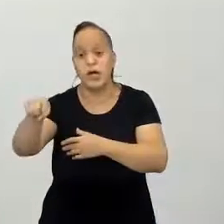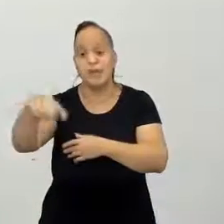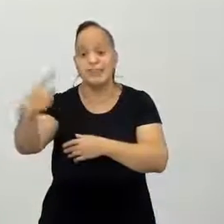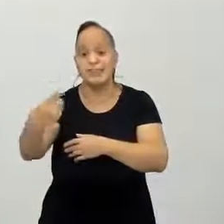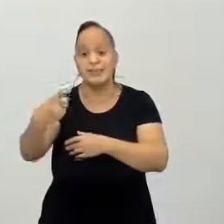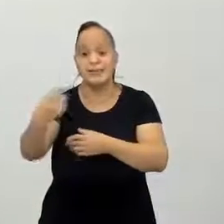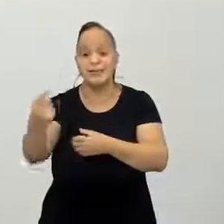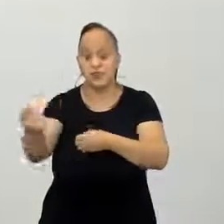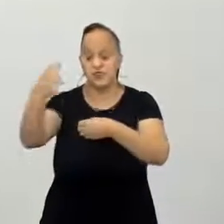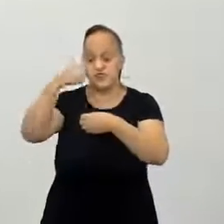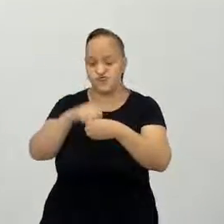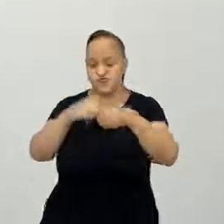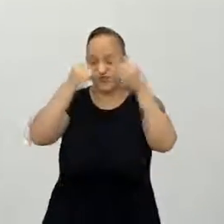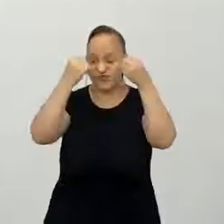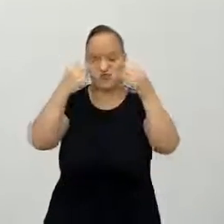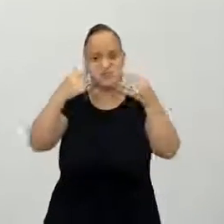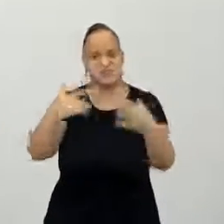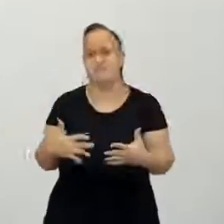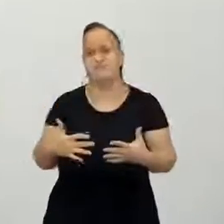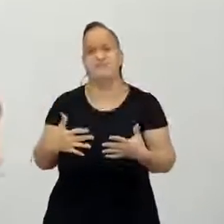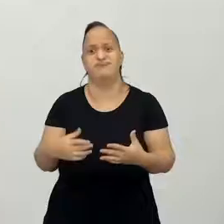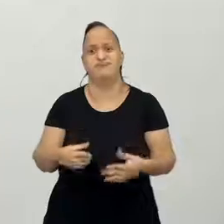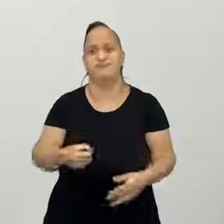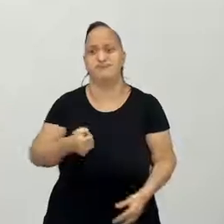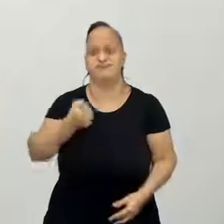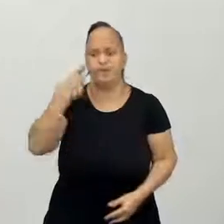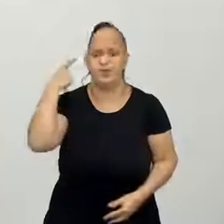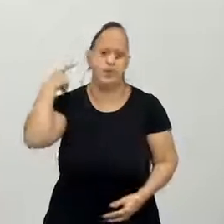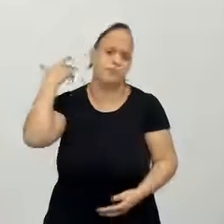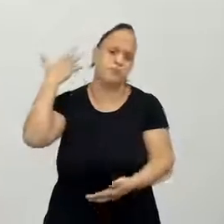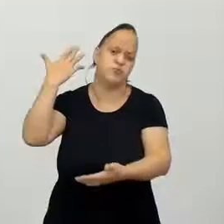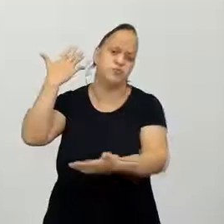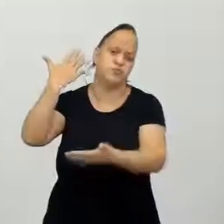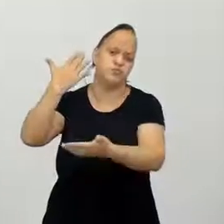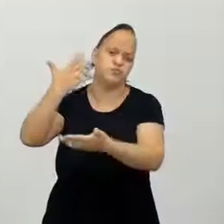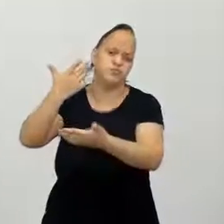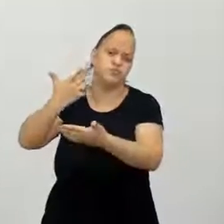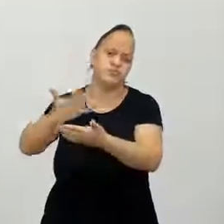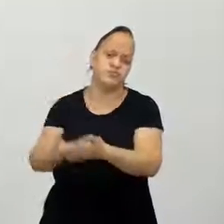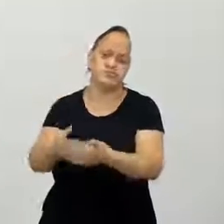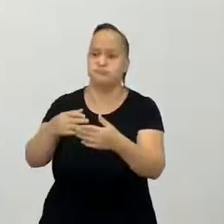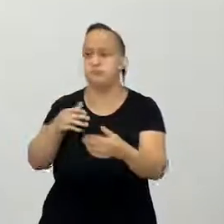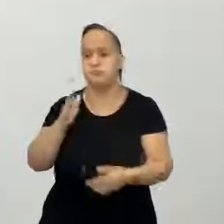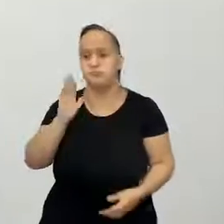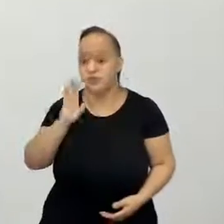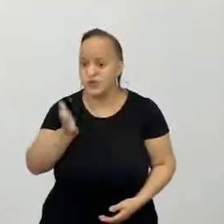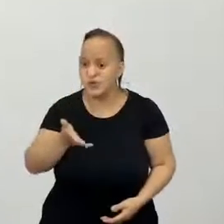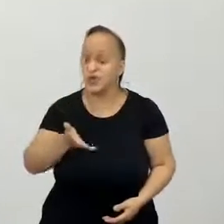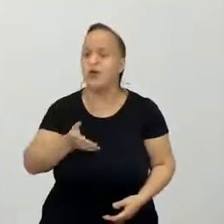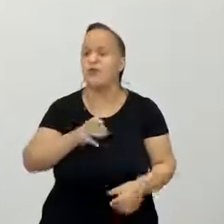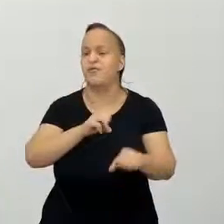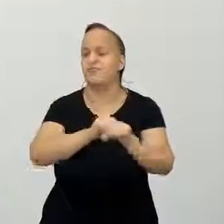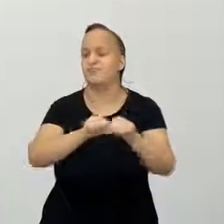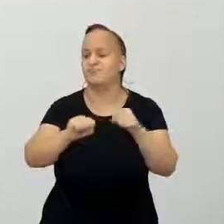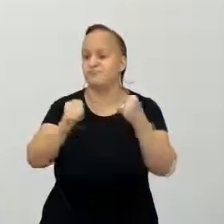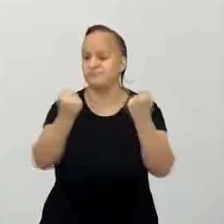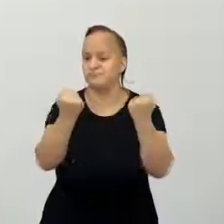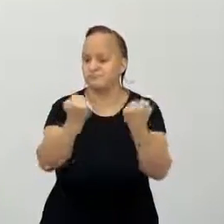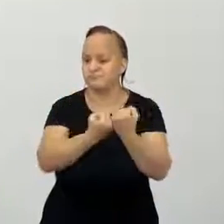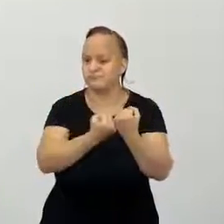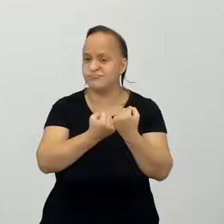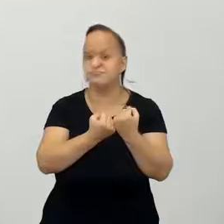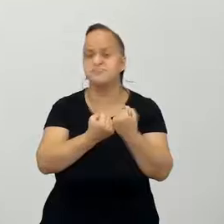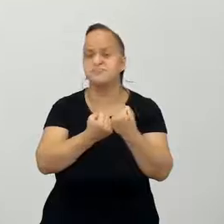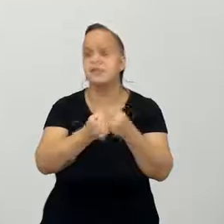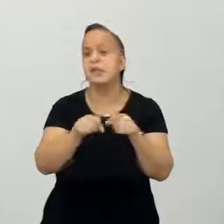é coisa que a gente já faz isso, né, quanto tempo já fazemos, né, isso, e apresentação de seminário, mas a gente pode pensar na questão da proposta